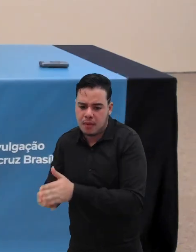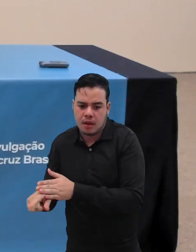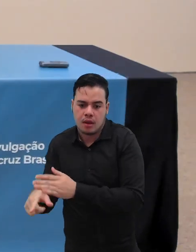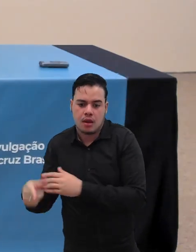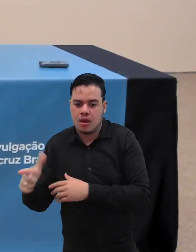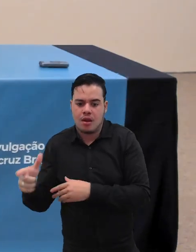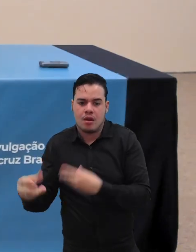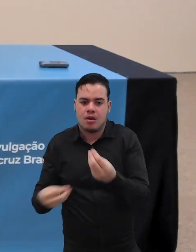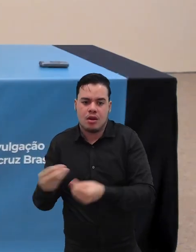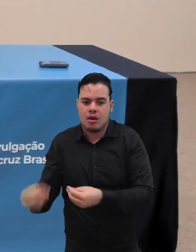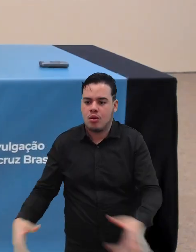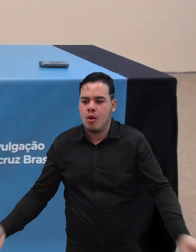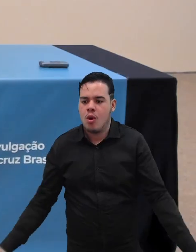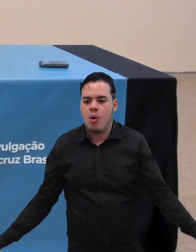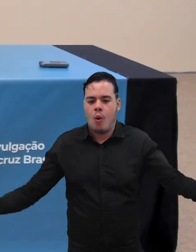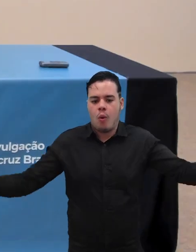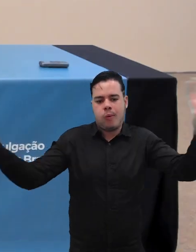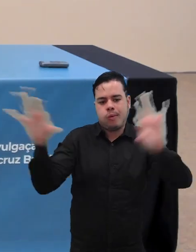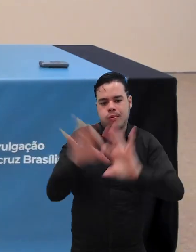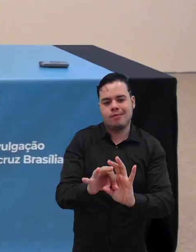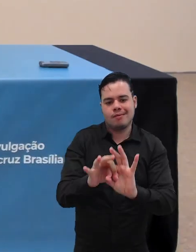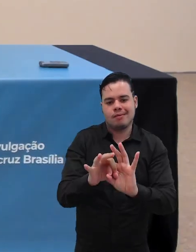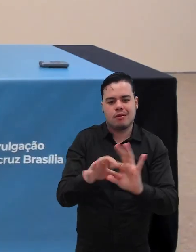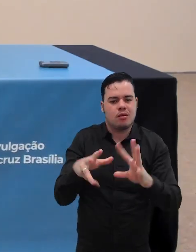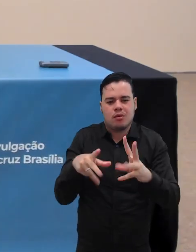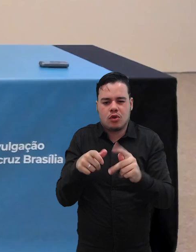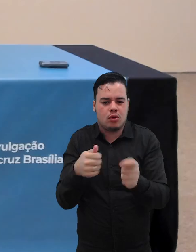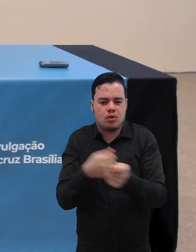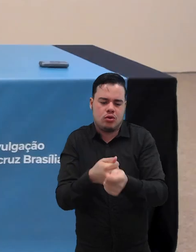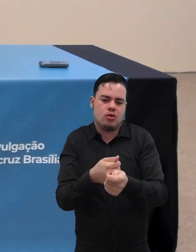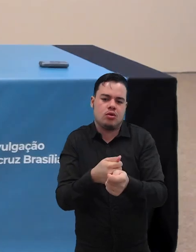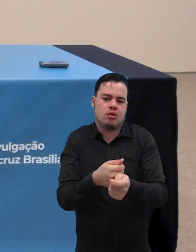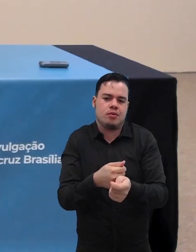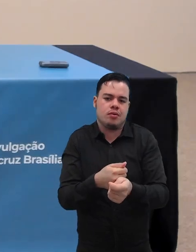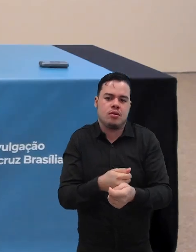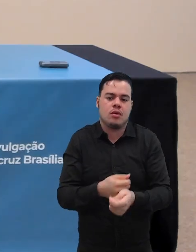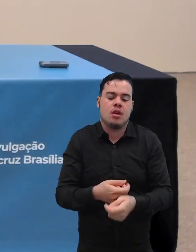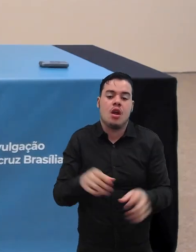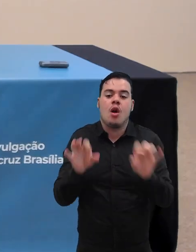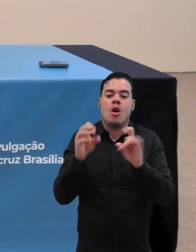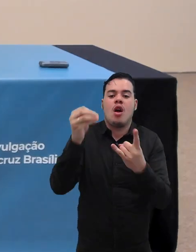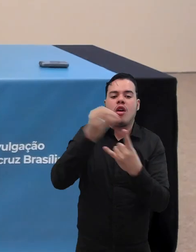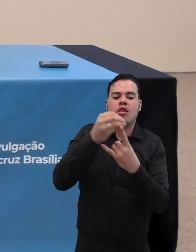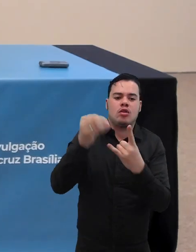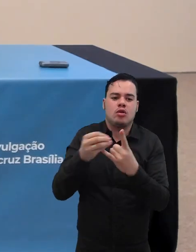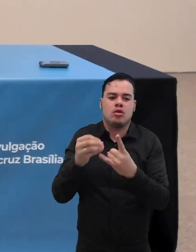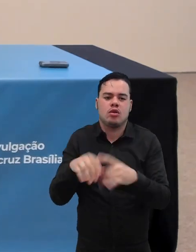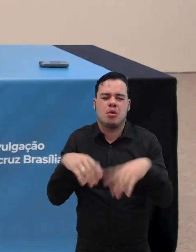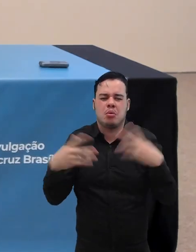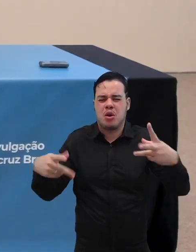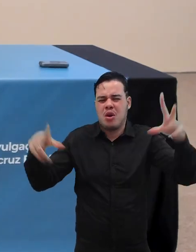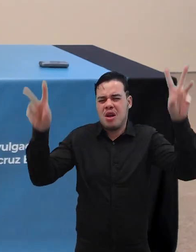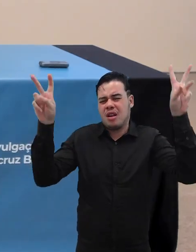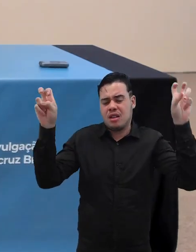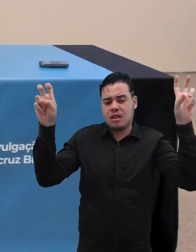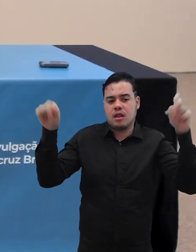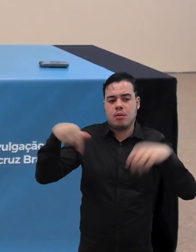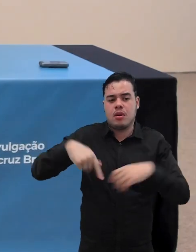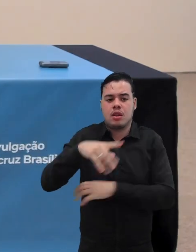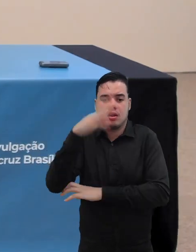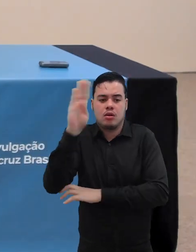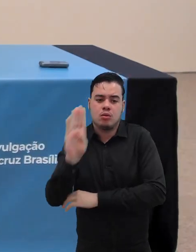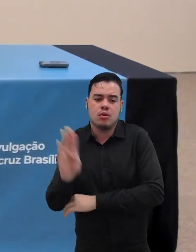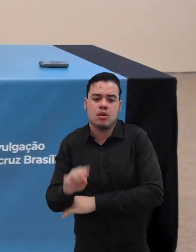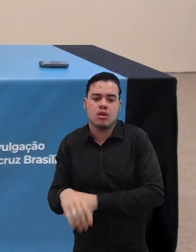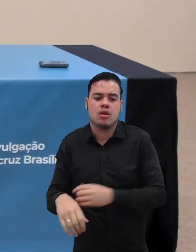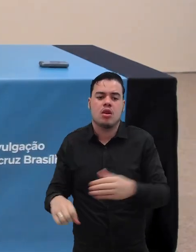sem a popularização da ciência. Então, acho que a Fiocruz é com certeza o maior exemplo no Brasil de uma